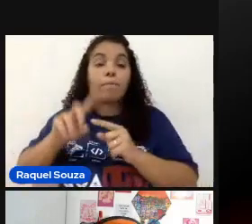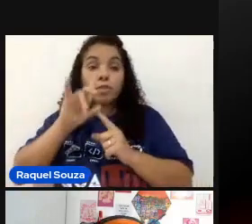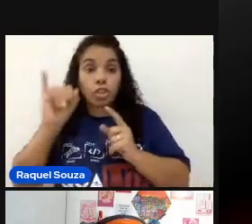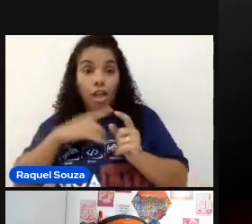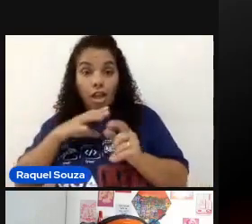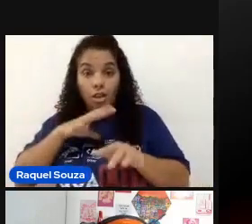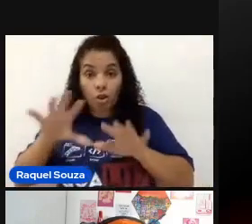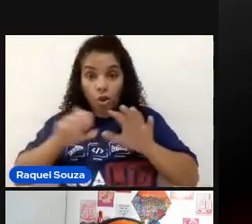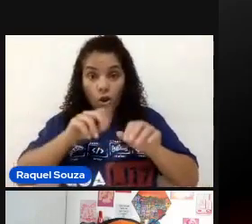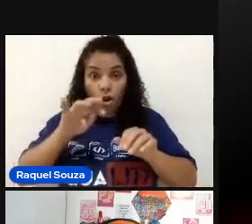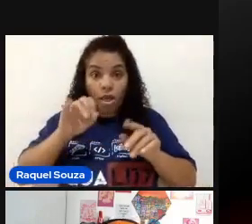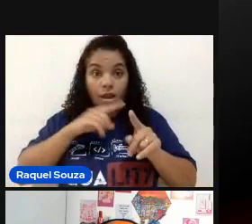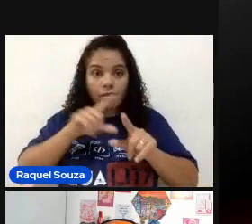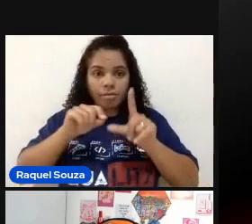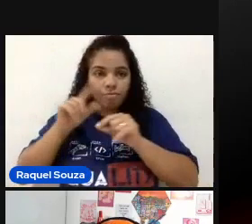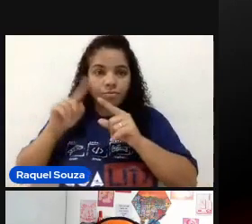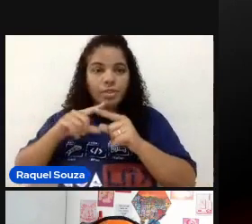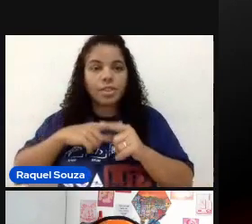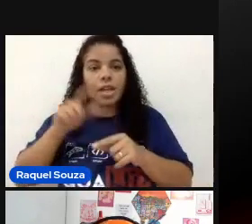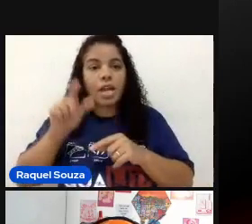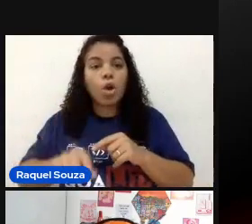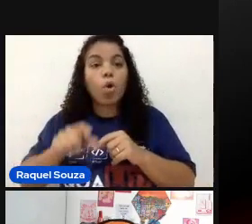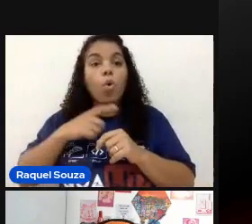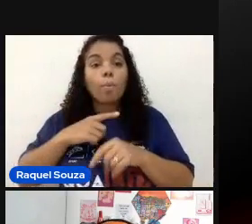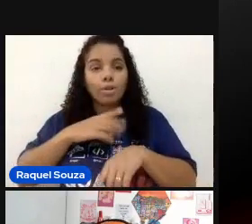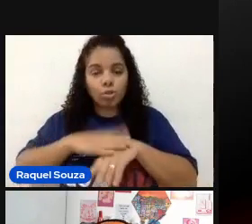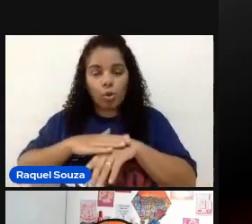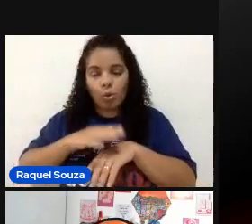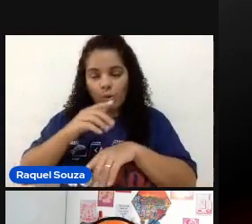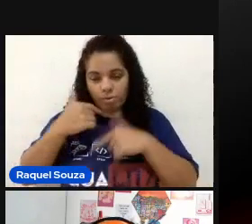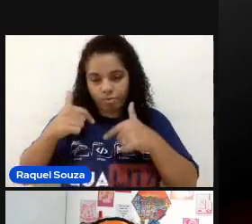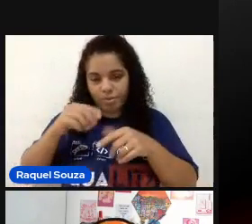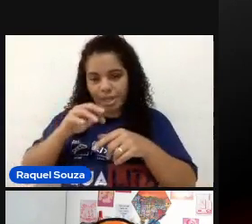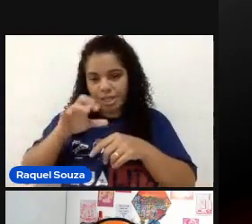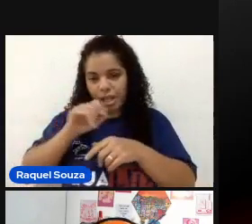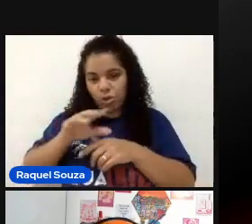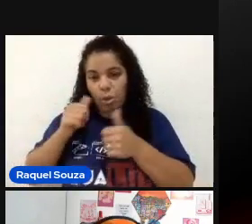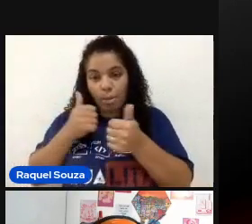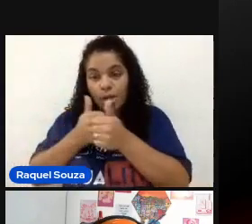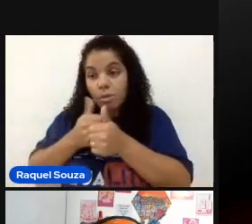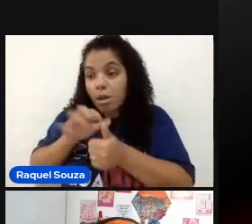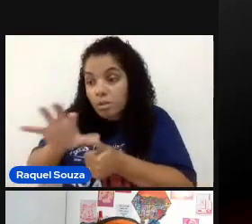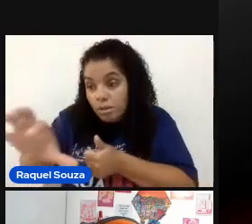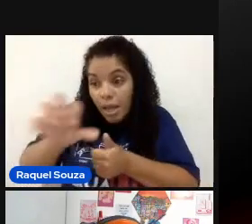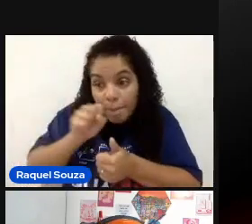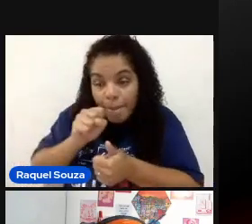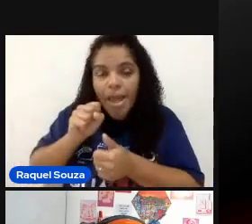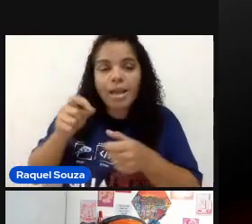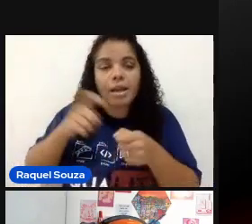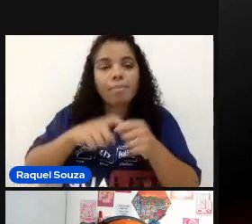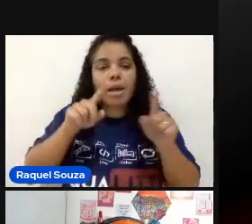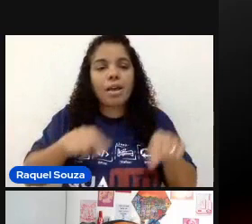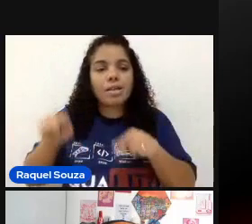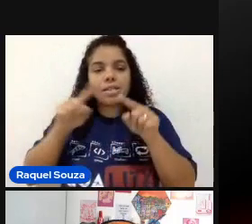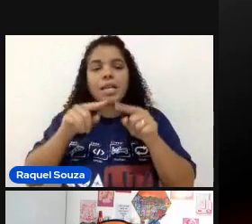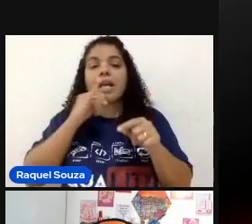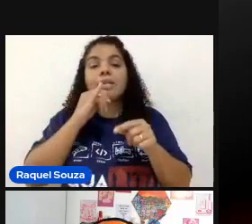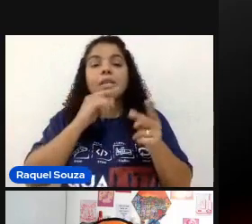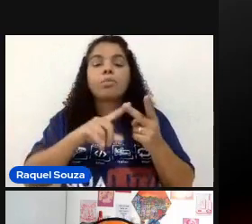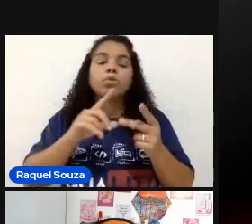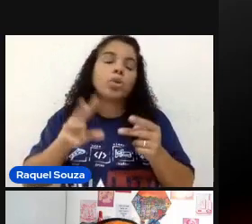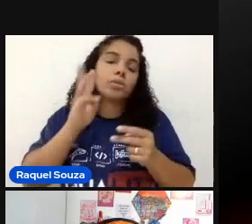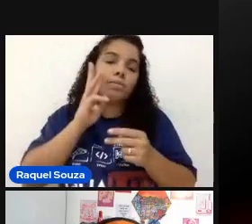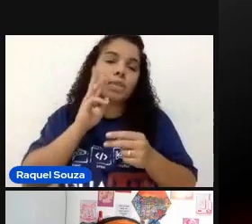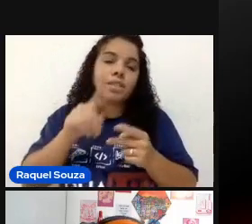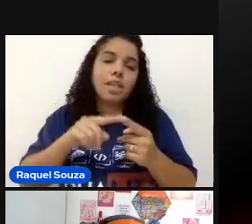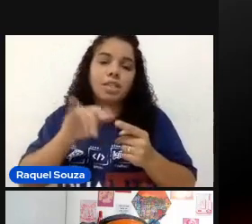pelo usuário do app, o catador mais próximo vai até o local e recolhe esse material para reciclagem. Ou seja, toda terça, por exemplo, o catador João Fernandes